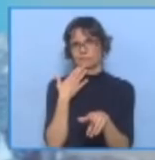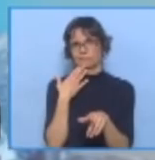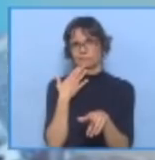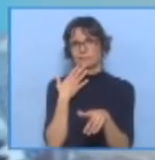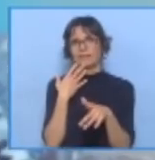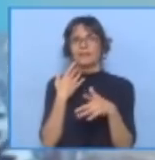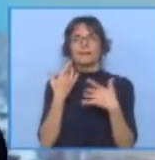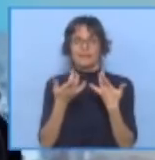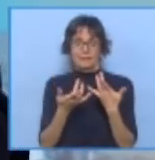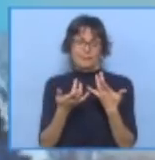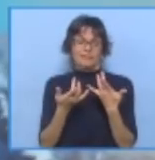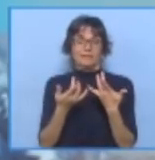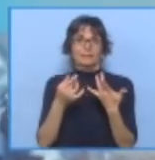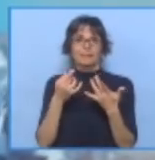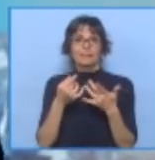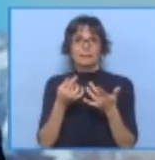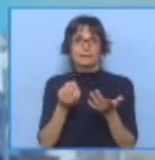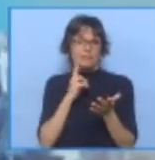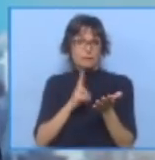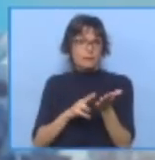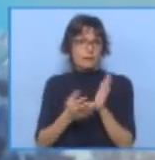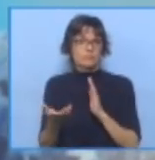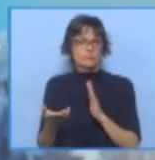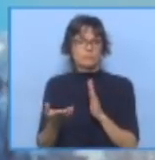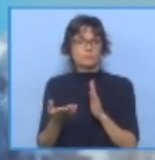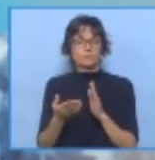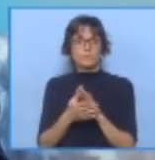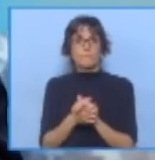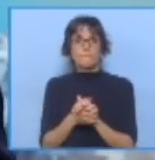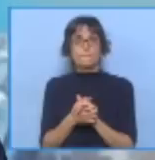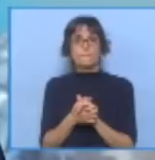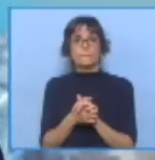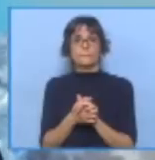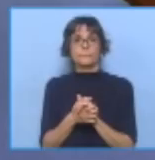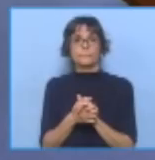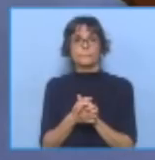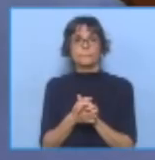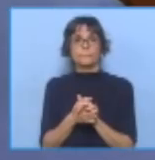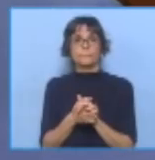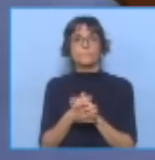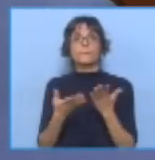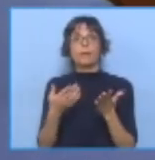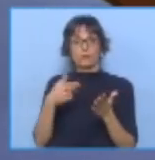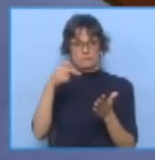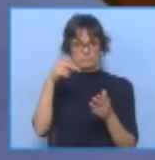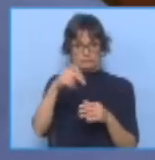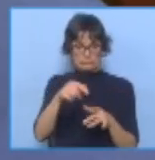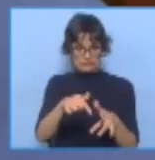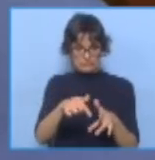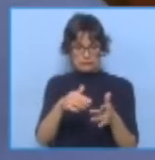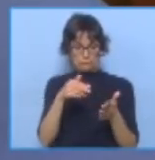de pressão, é o botão que se abre para sair. Agora, eu acho que aqui neste caso,